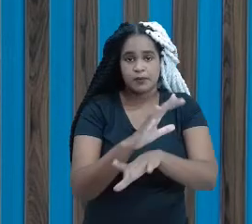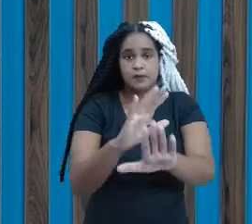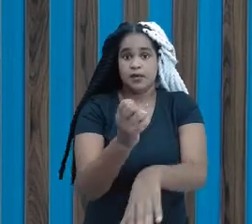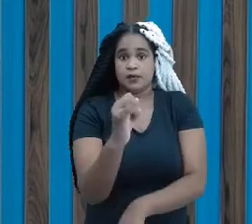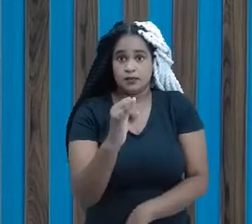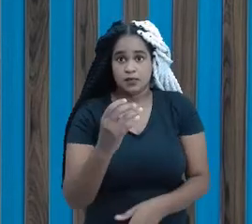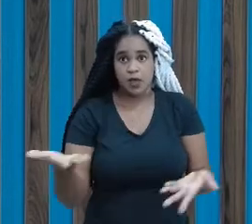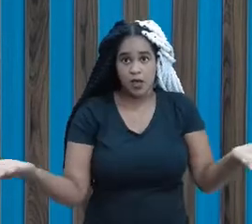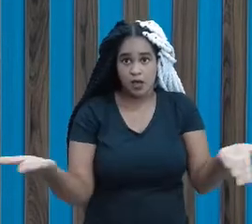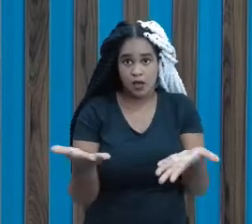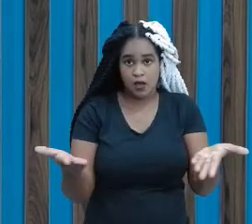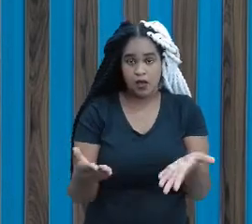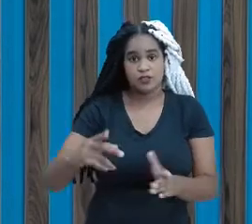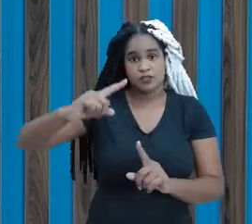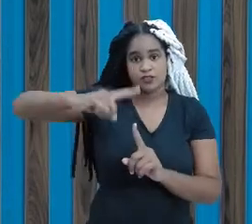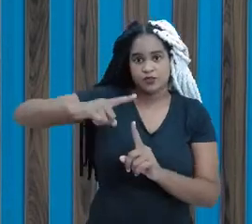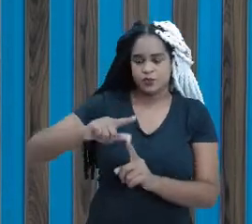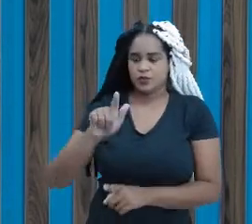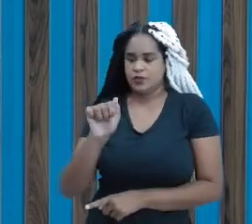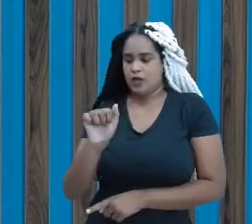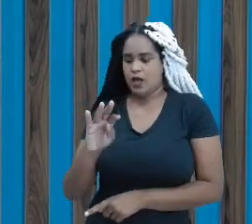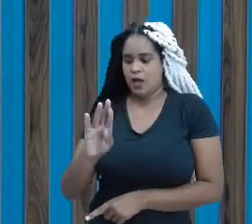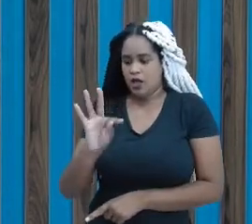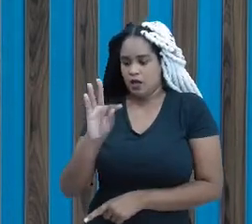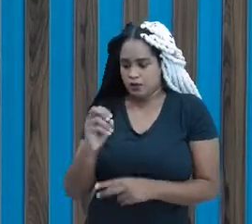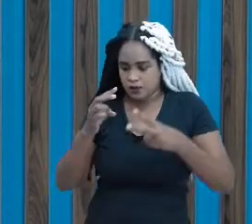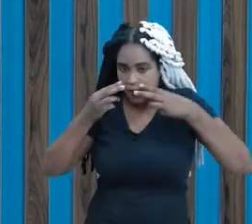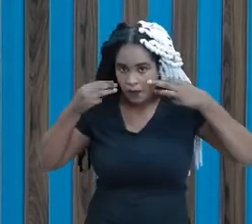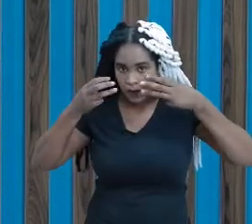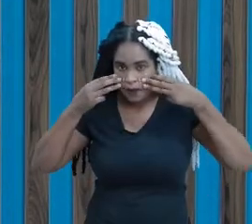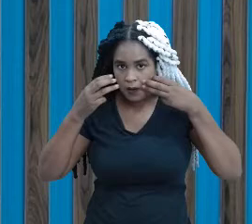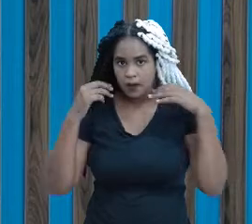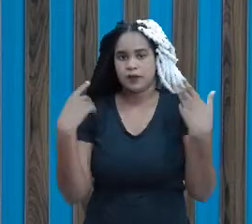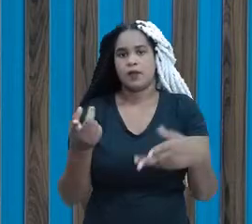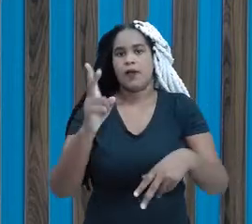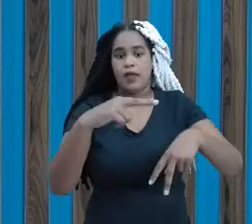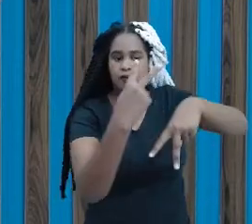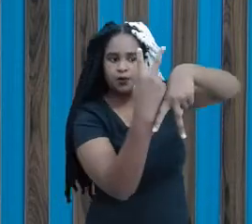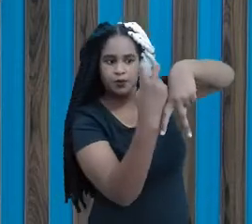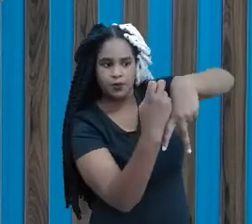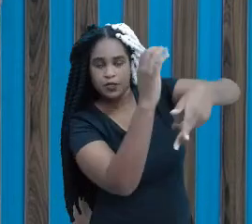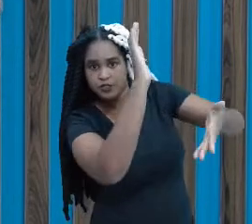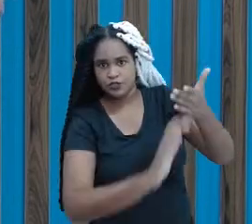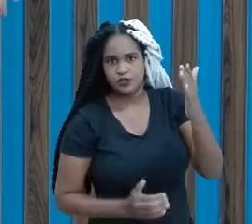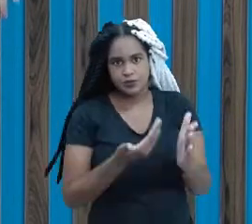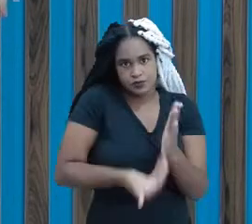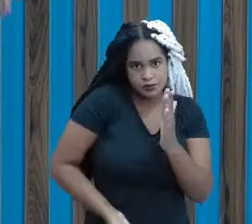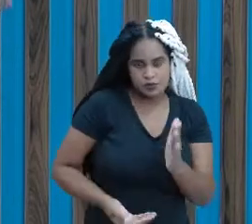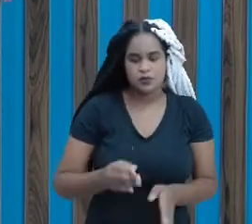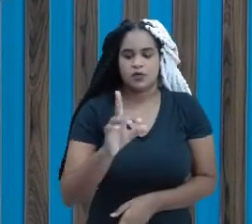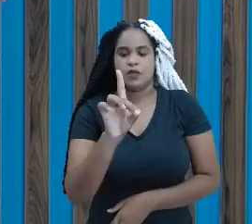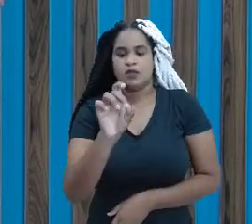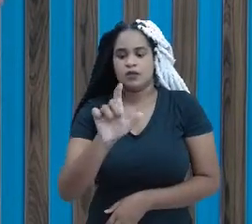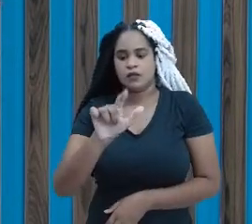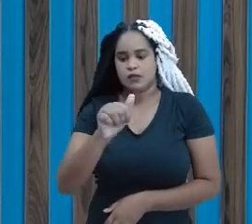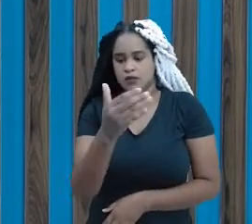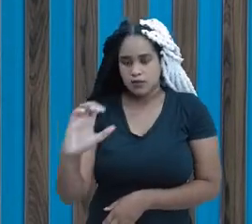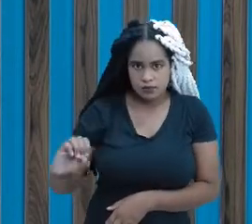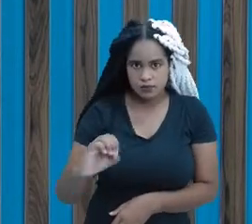aqui para a síndrome do miado do gato, essa história aí da deleção. E essa deleção,